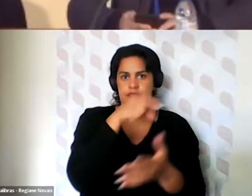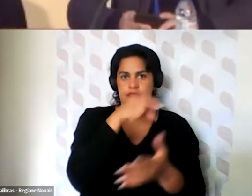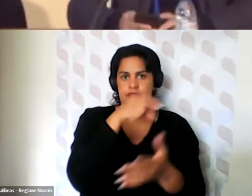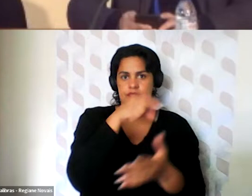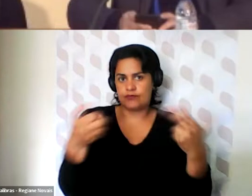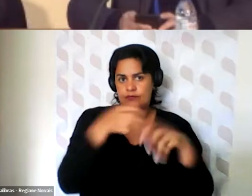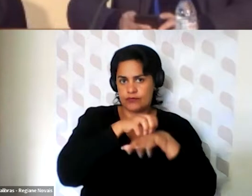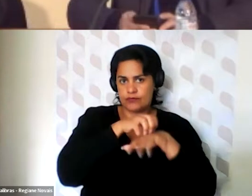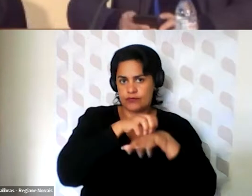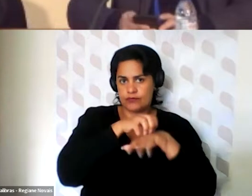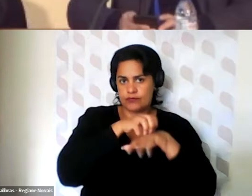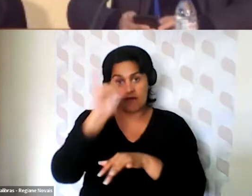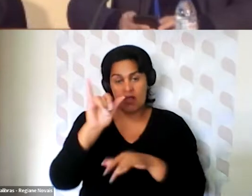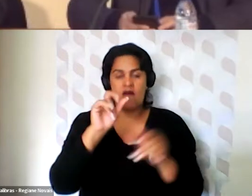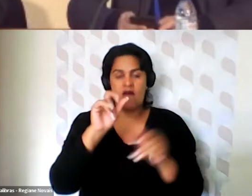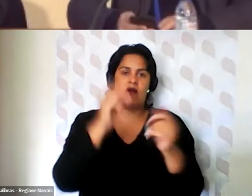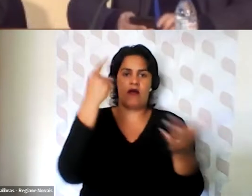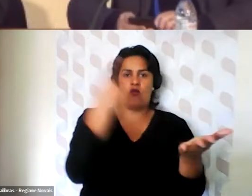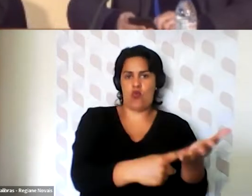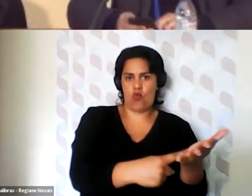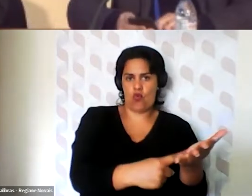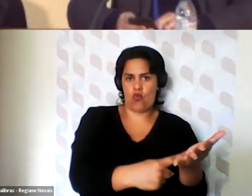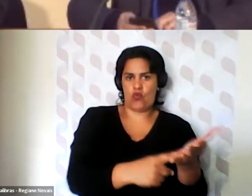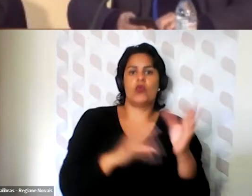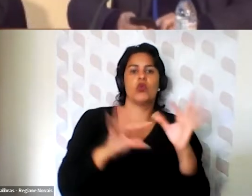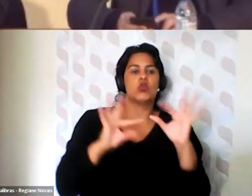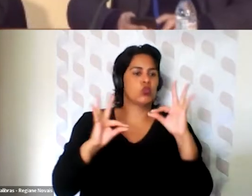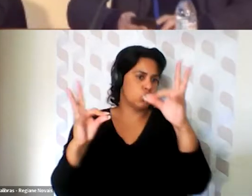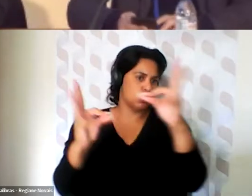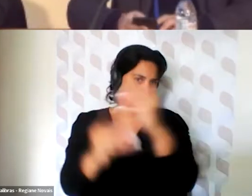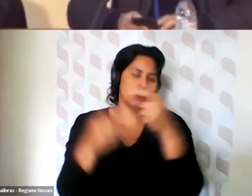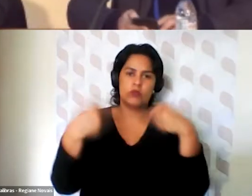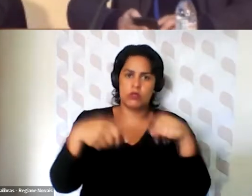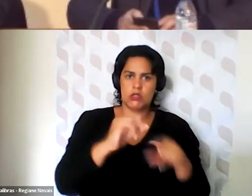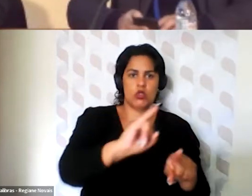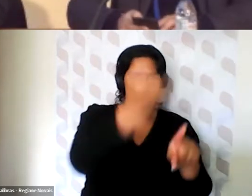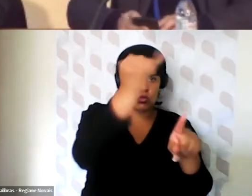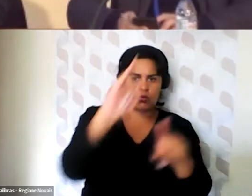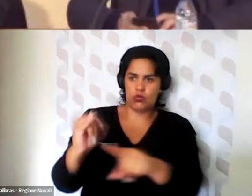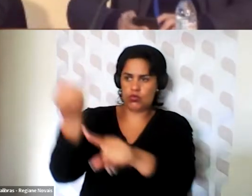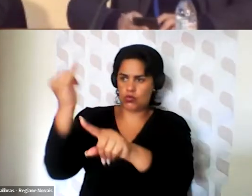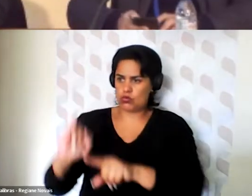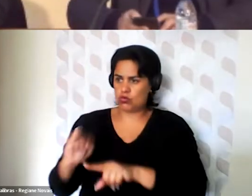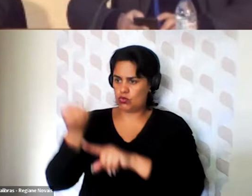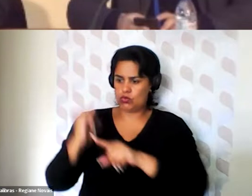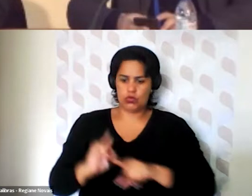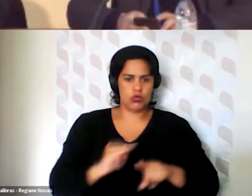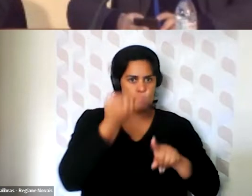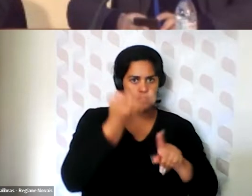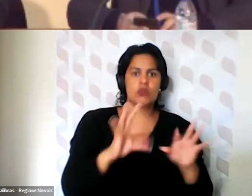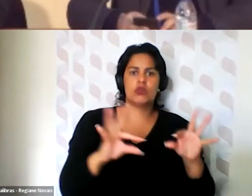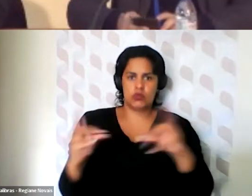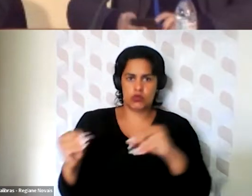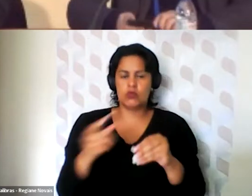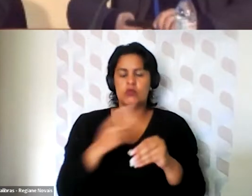financiamento baseado no tesouro, né? Então, você estabelece um padrão mínimo de comportamento. Isso na OCDE não é sequer, é um arranjo, não é sequer